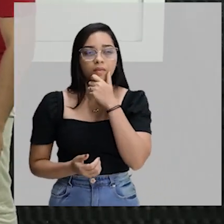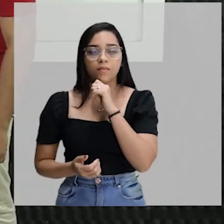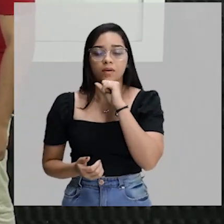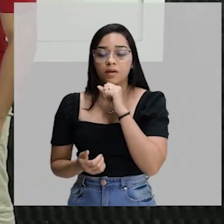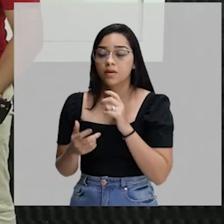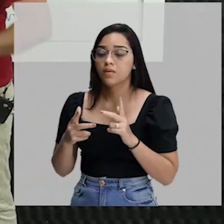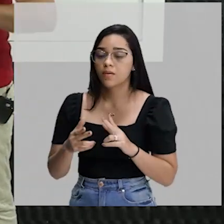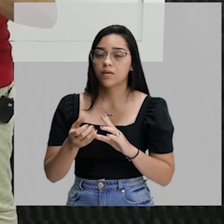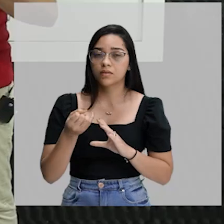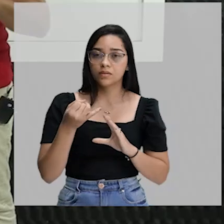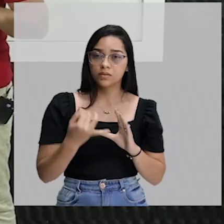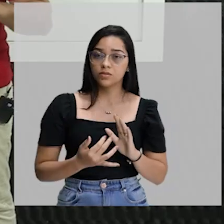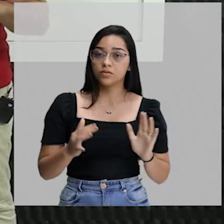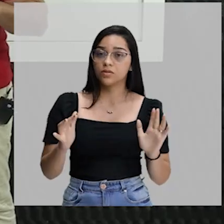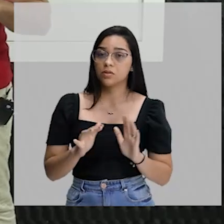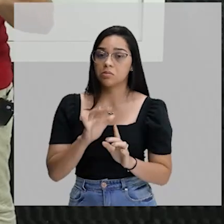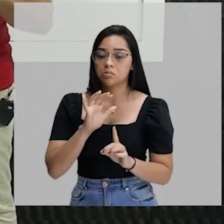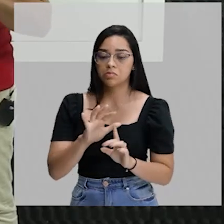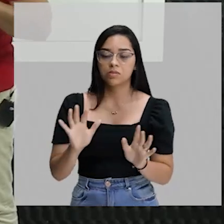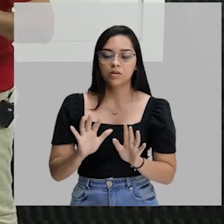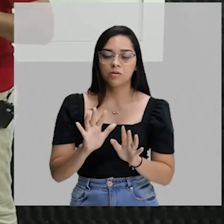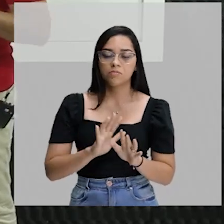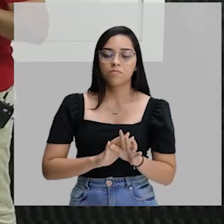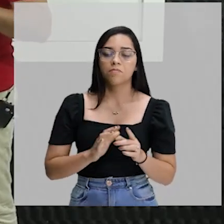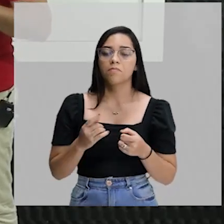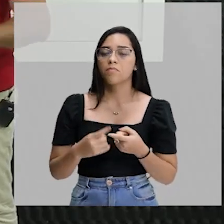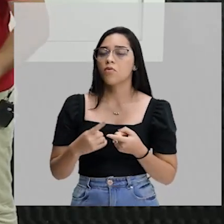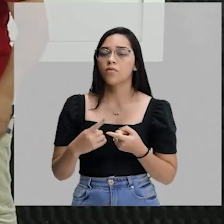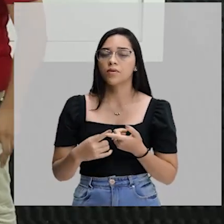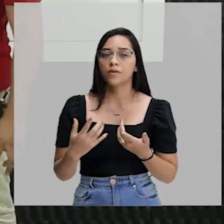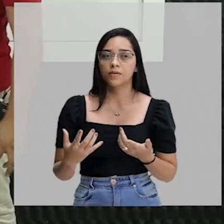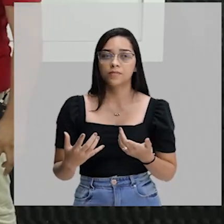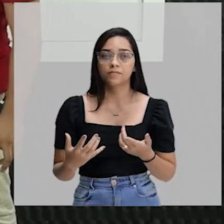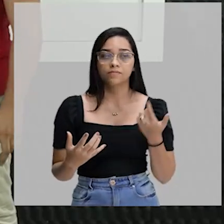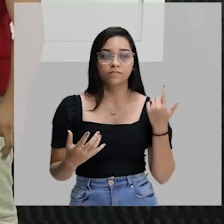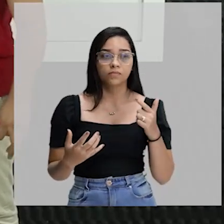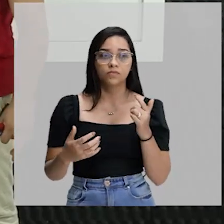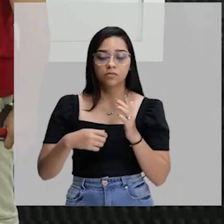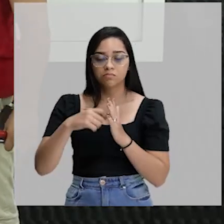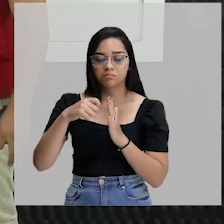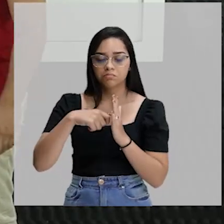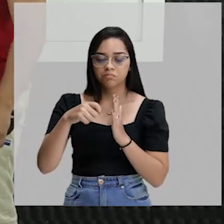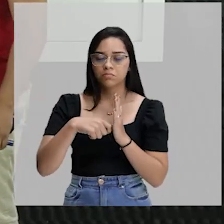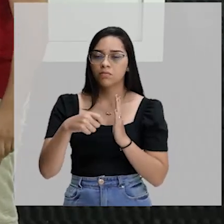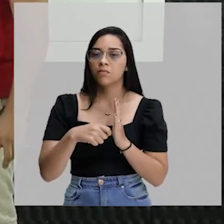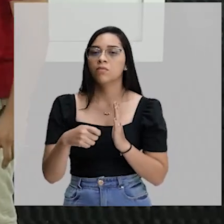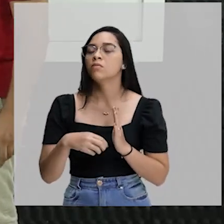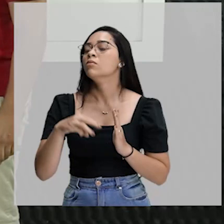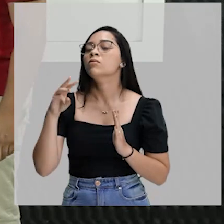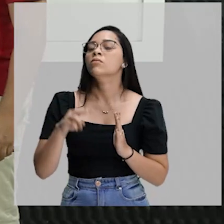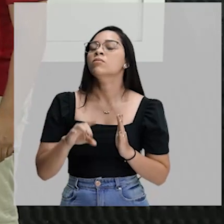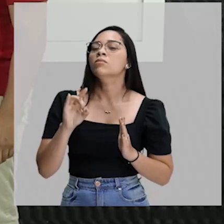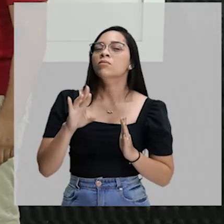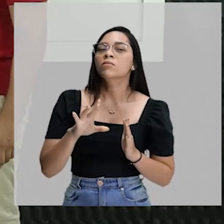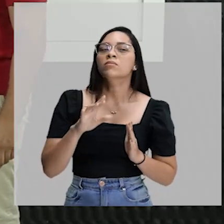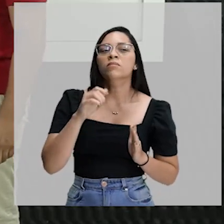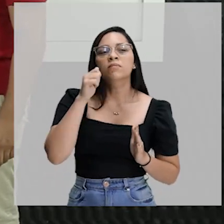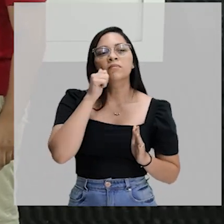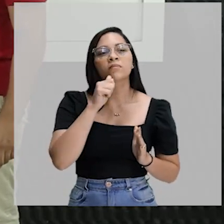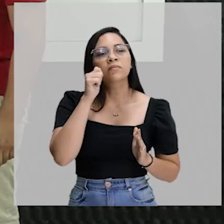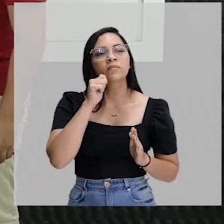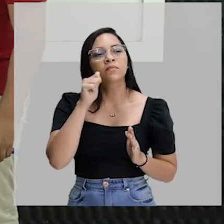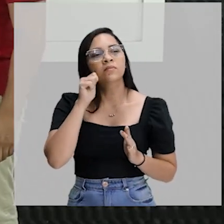mesma característica, ele não é afetado. Por que não é afetado? Porque não foi pintado aqui, né? Quem é afetado é apenas essa mulher